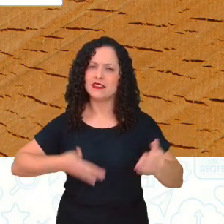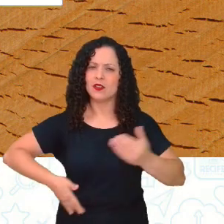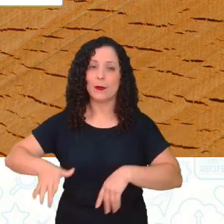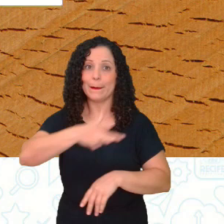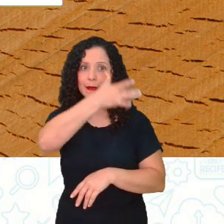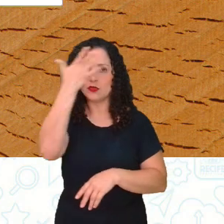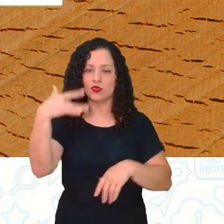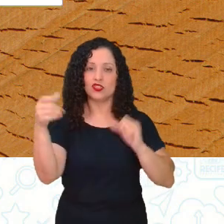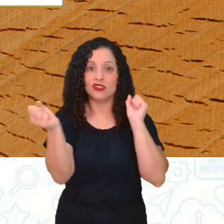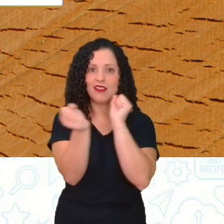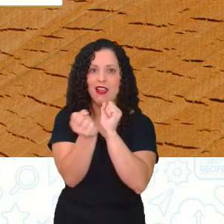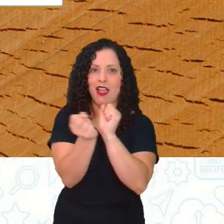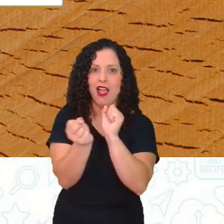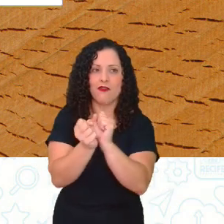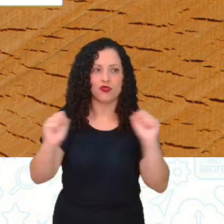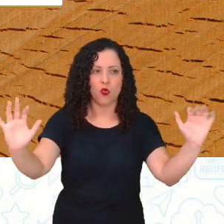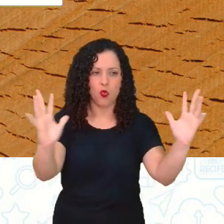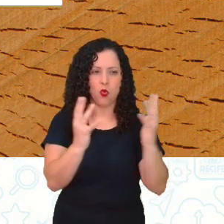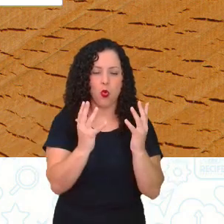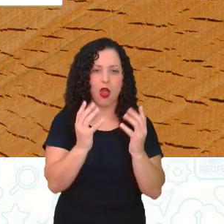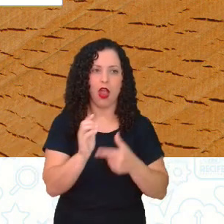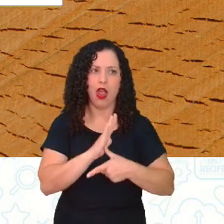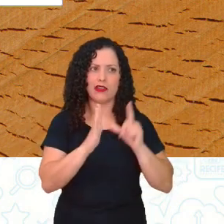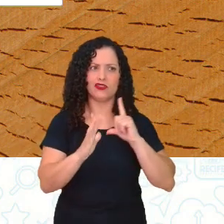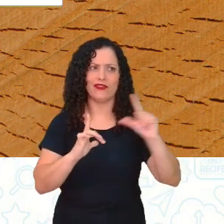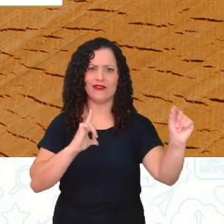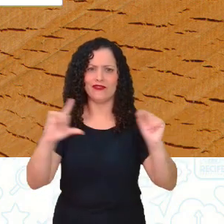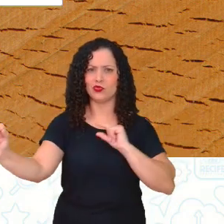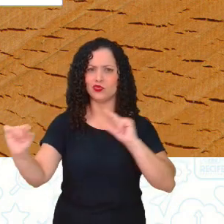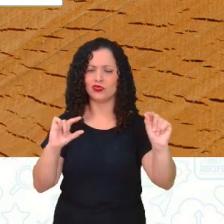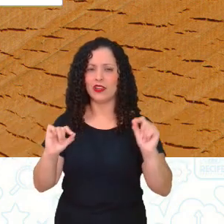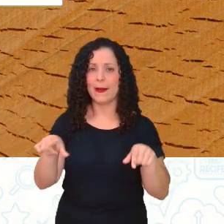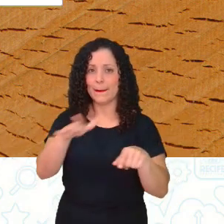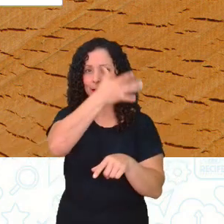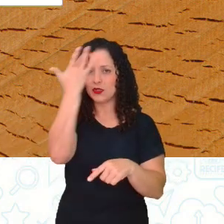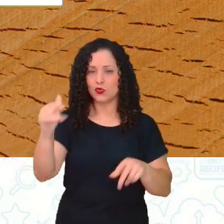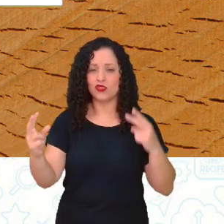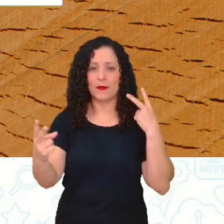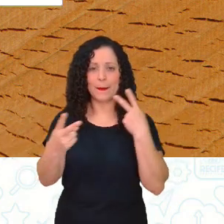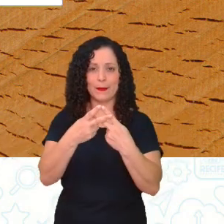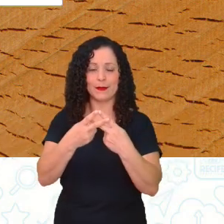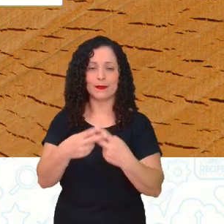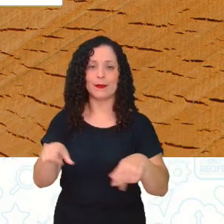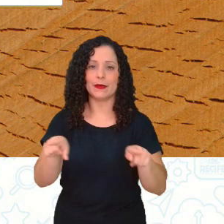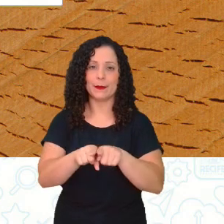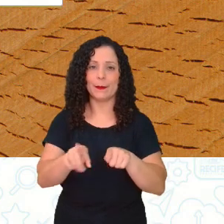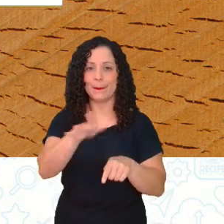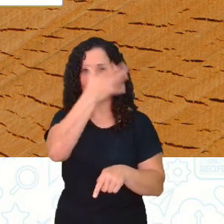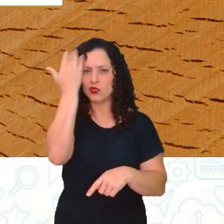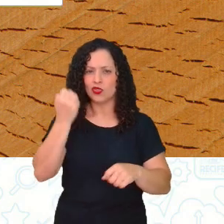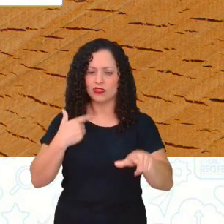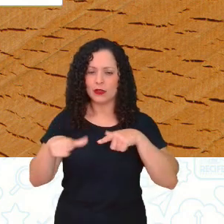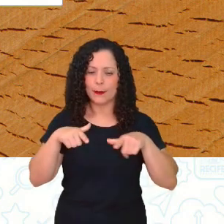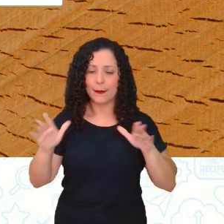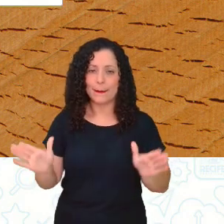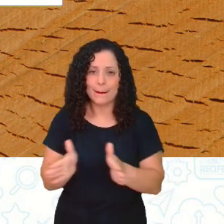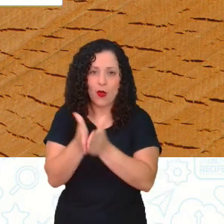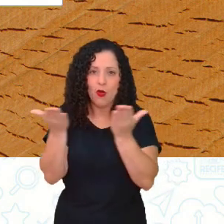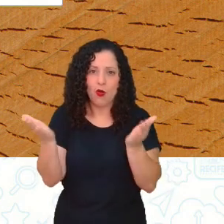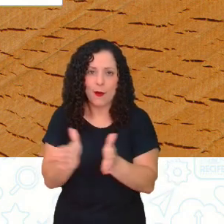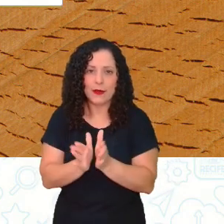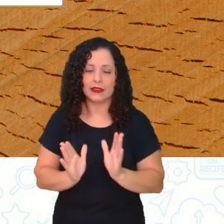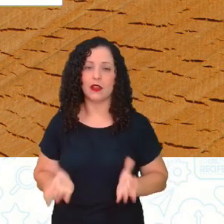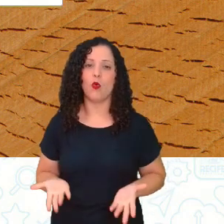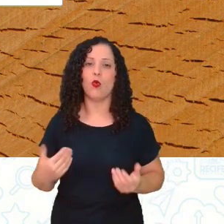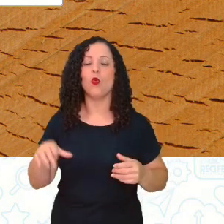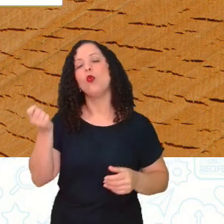escravos fugitivos, prisioneiros e trabalhadores pobres da região, os balaios conseguiram obter